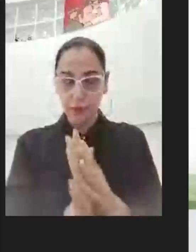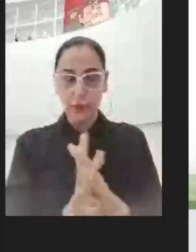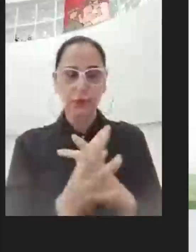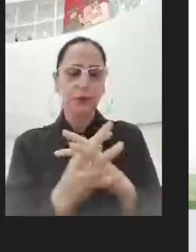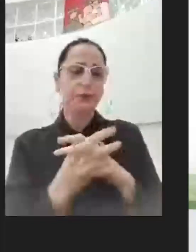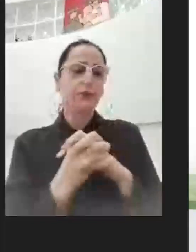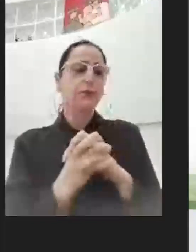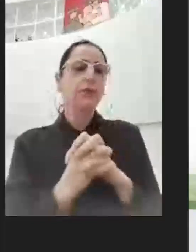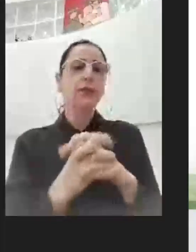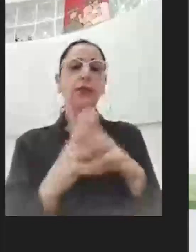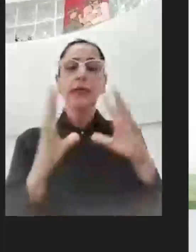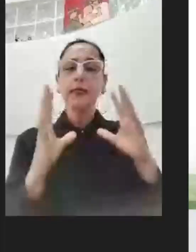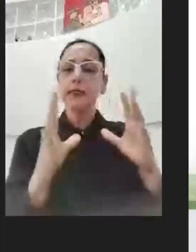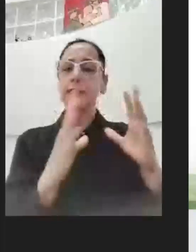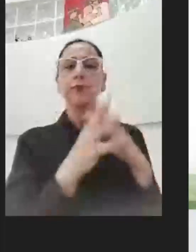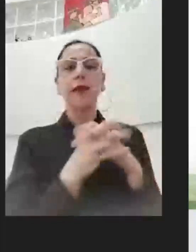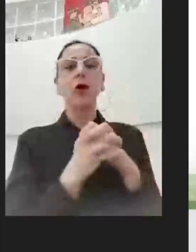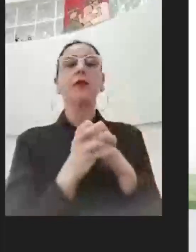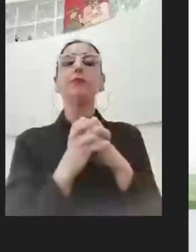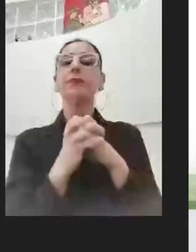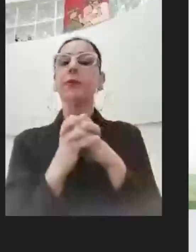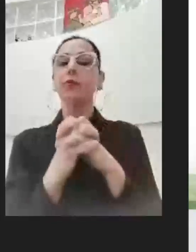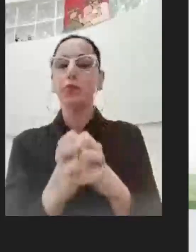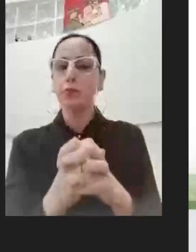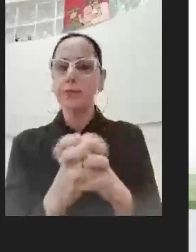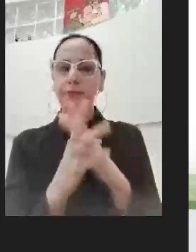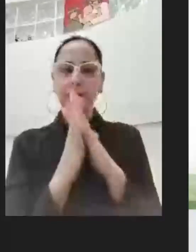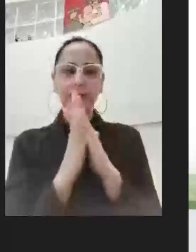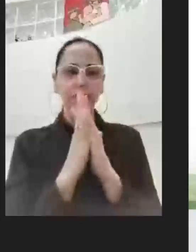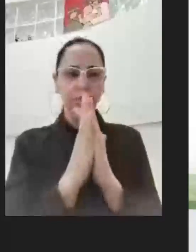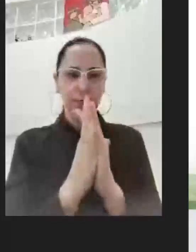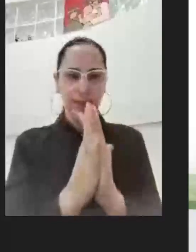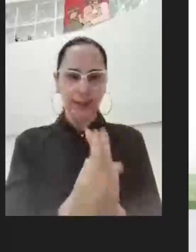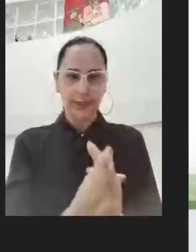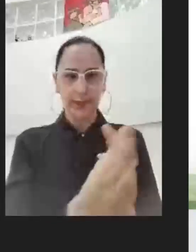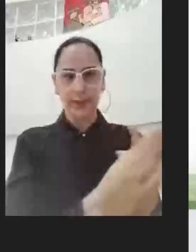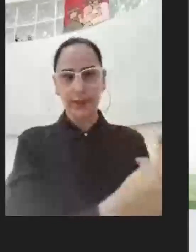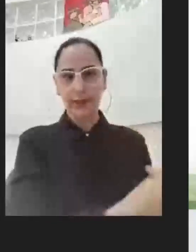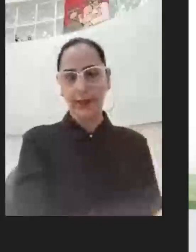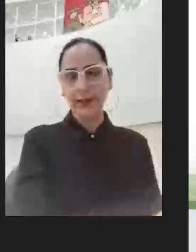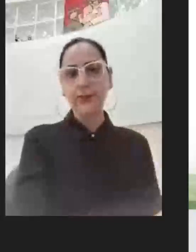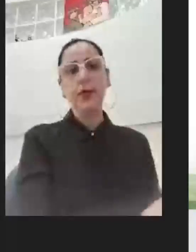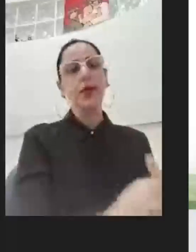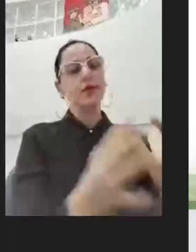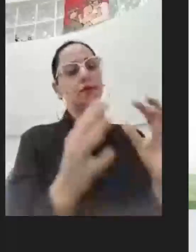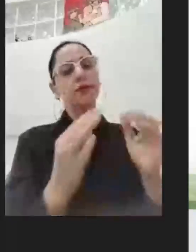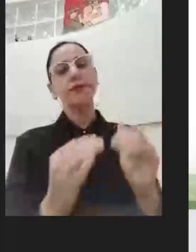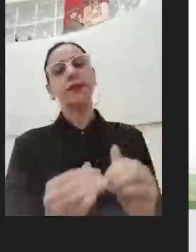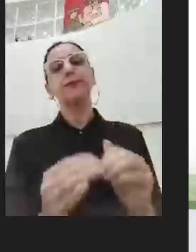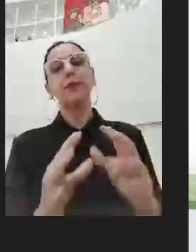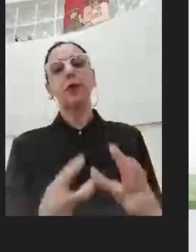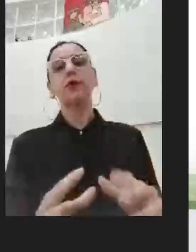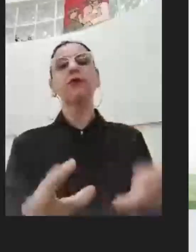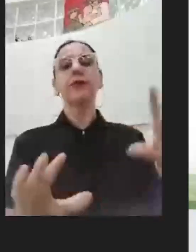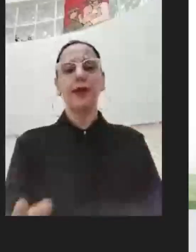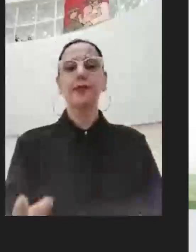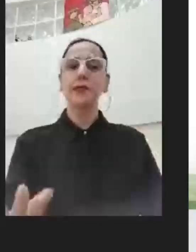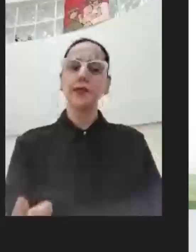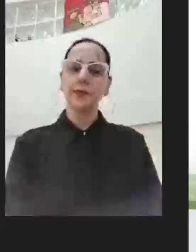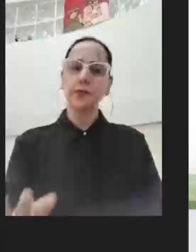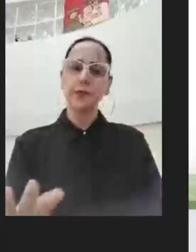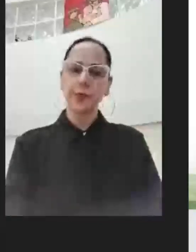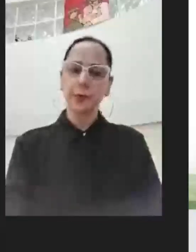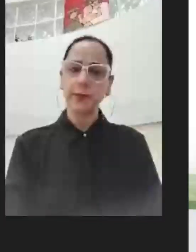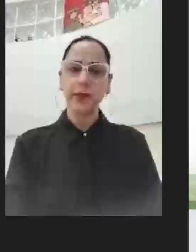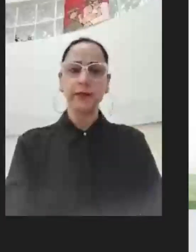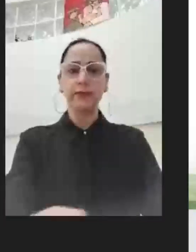primeiros leites que surgiu, dizendo para ela, não se preocupe, se você não conseguir amamentar, você